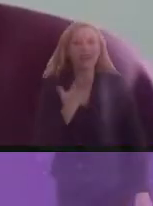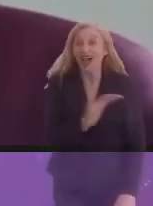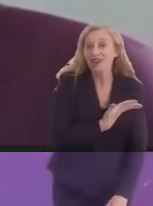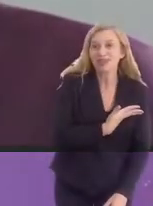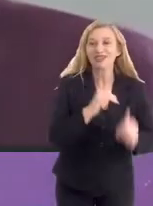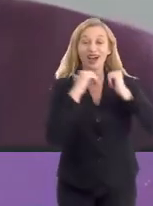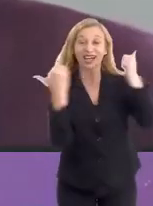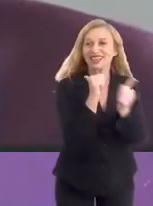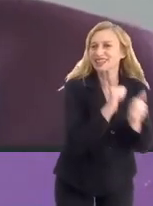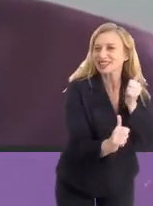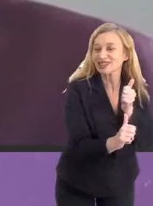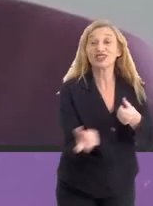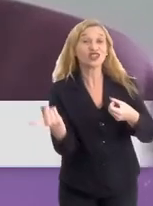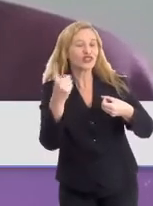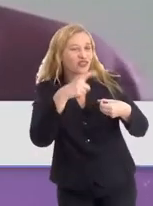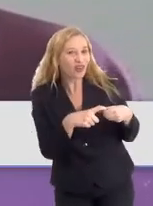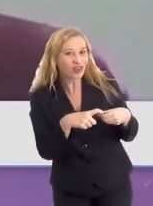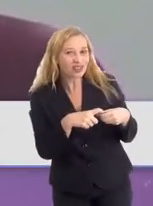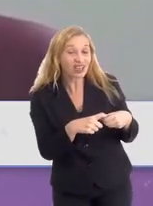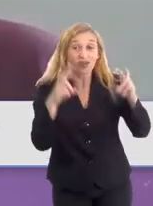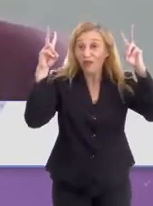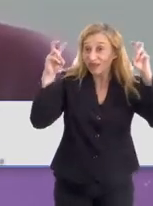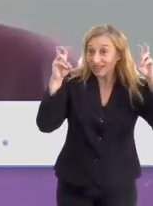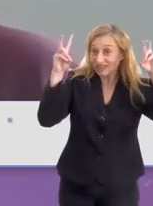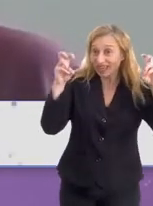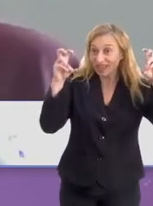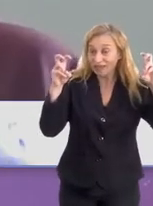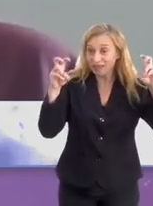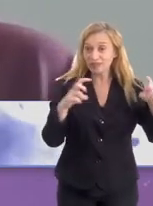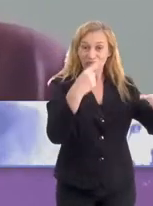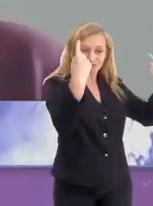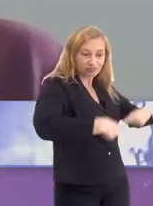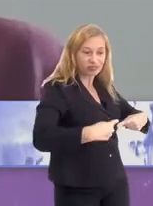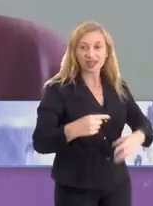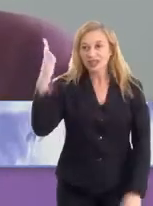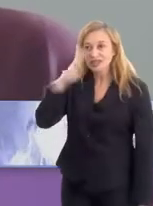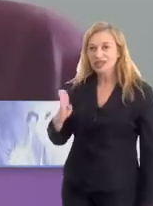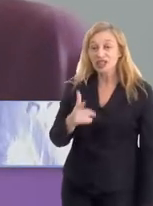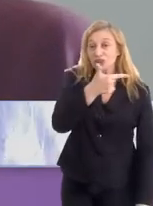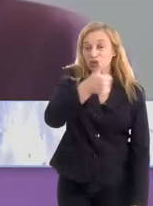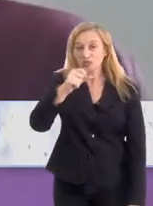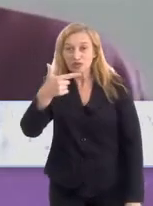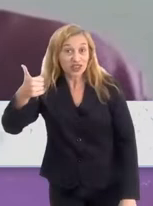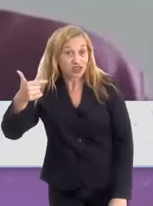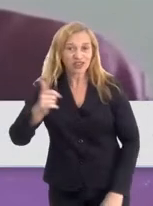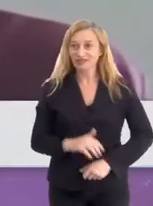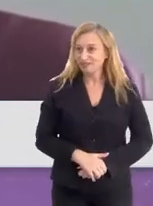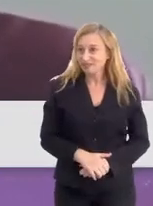muito bem meus amigos do Arena esportiva estamos de volta com o tema Campeonato Brasileiro